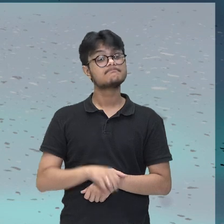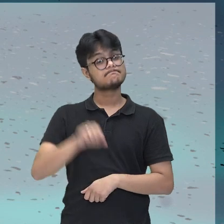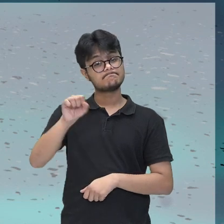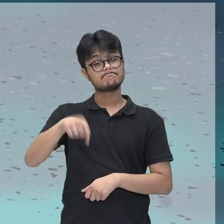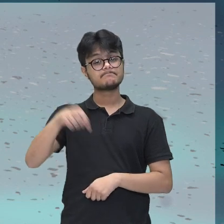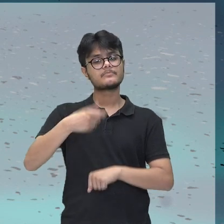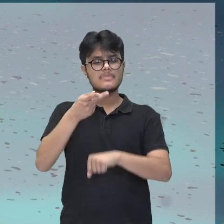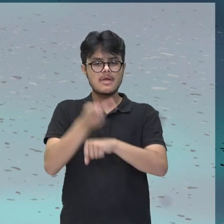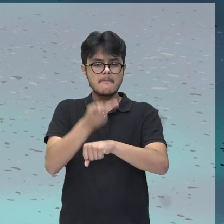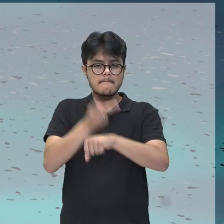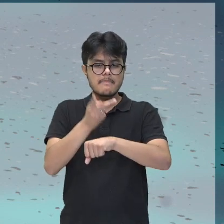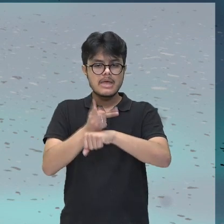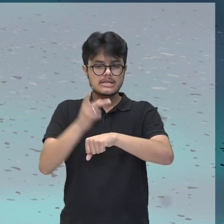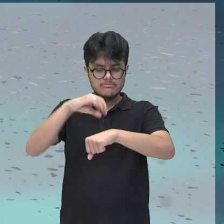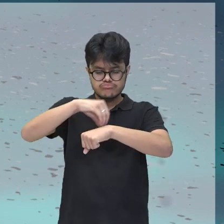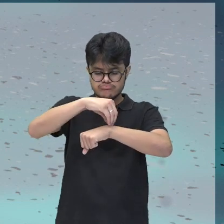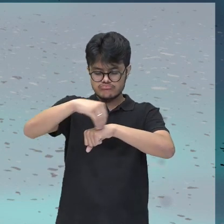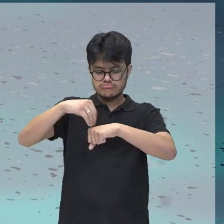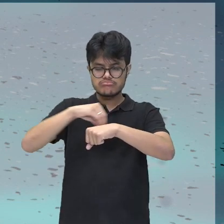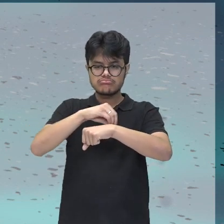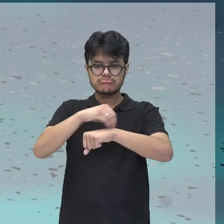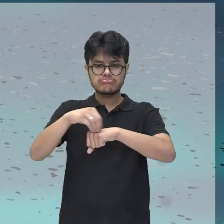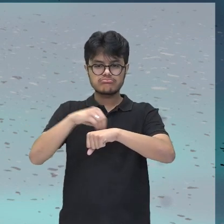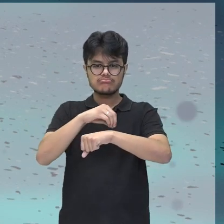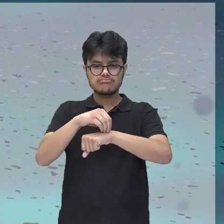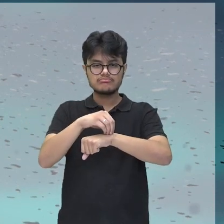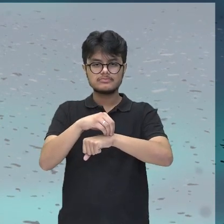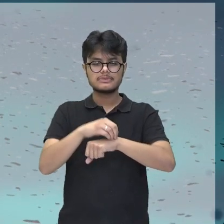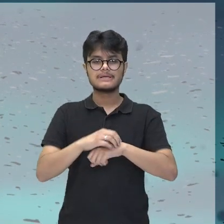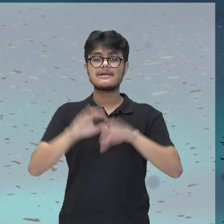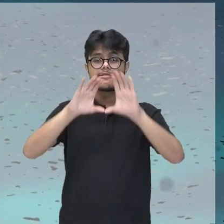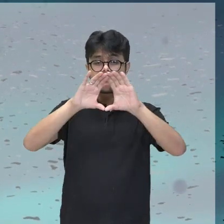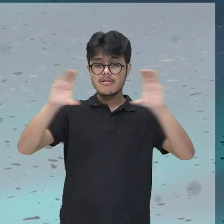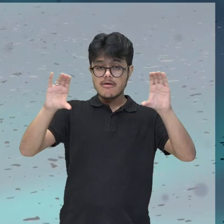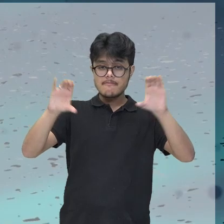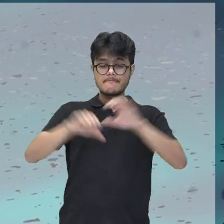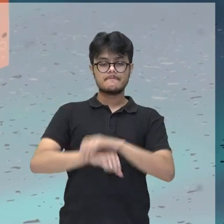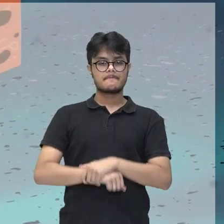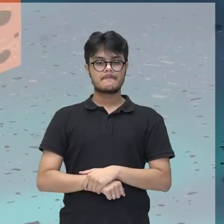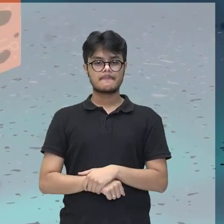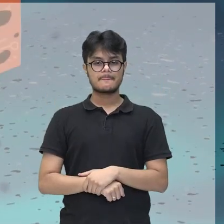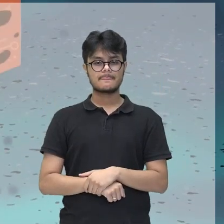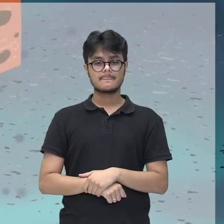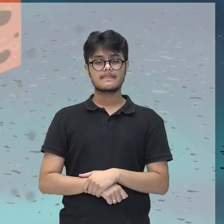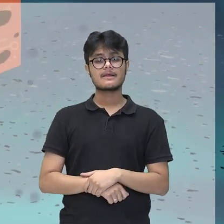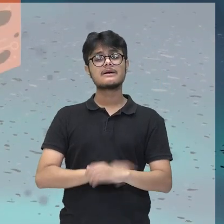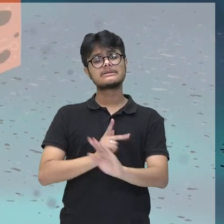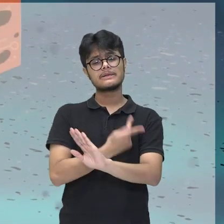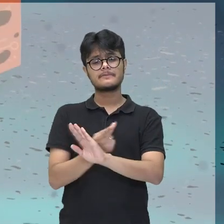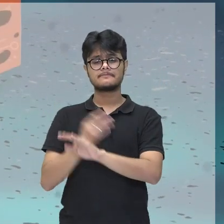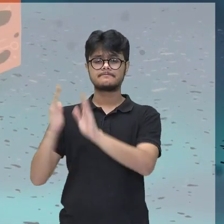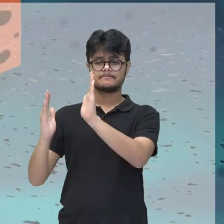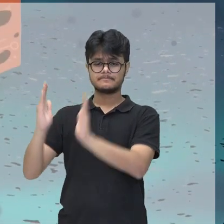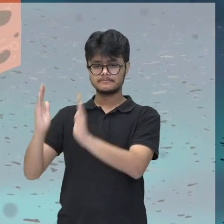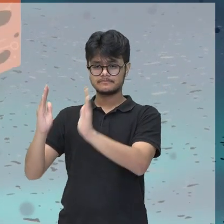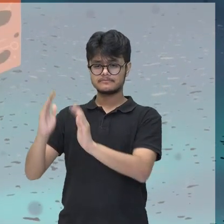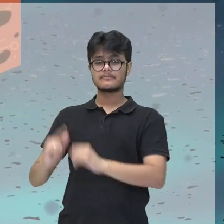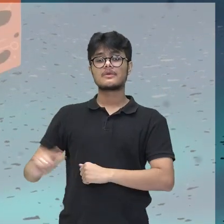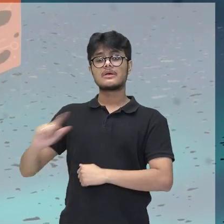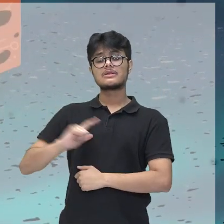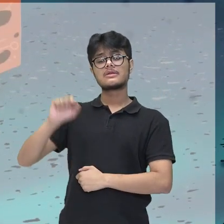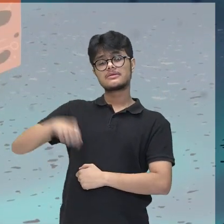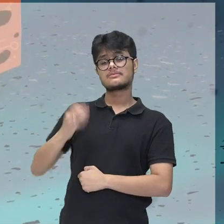rochas, local onde eles vão ficar retidos, certo? E aí, em seguida, nós